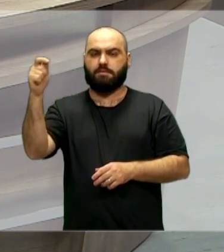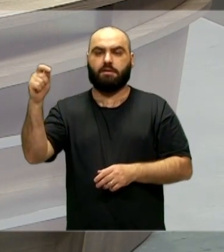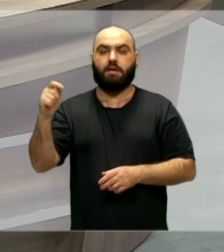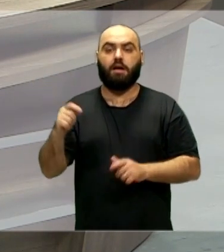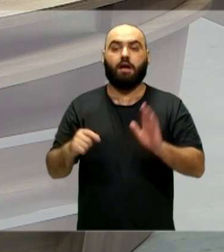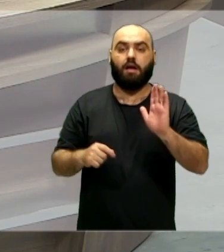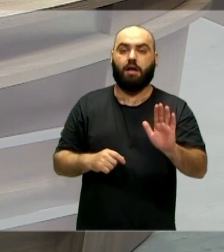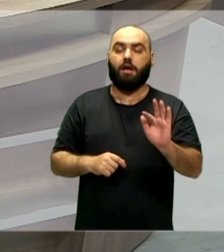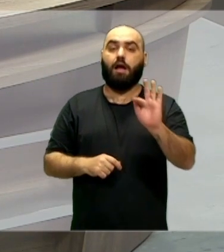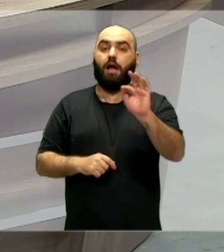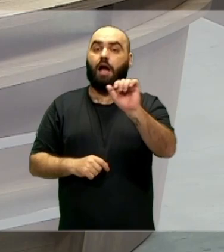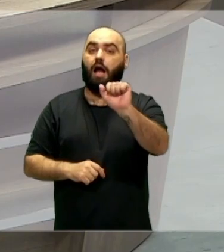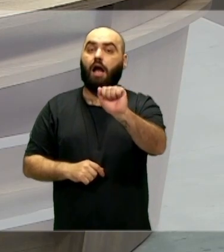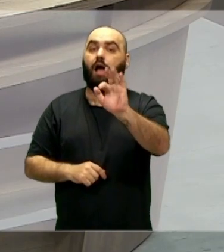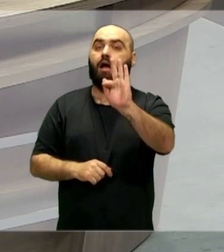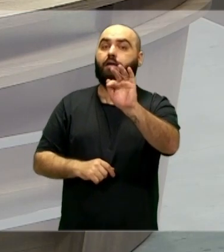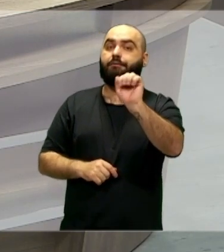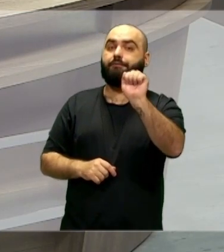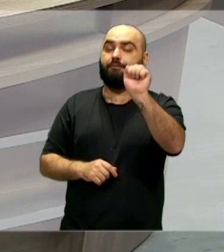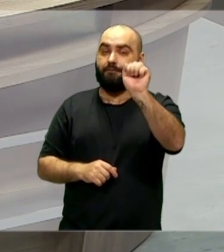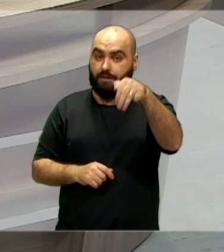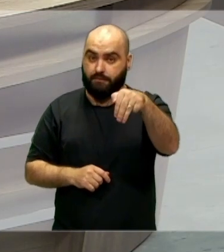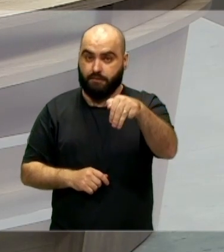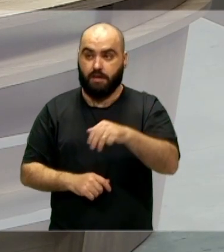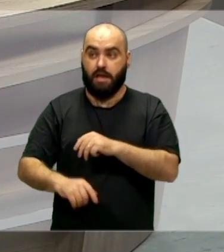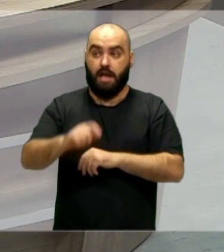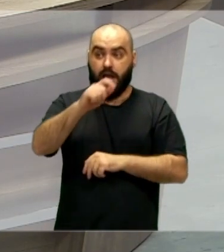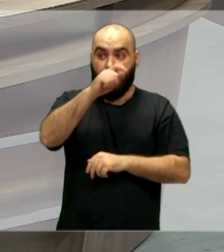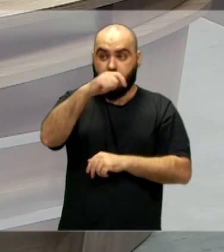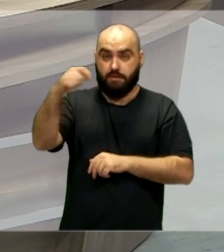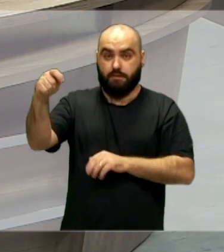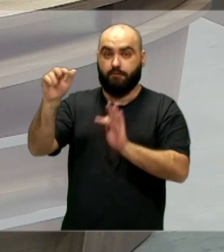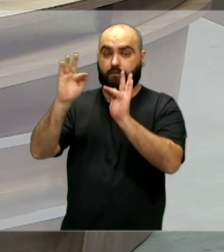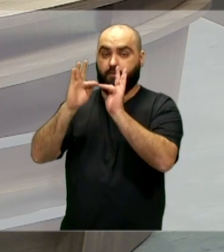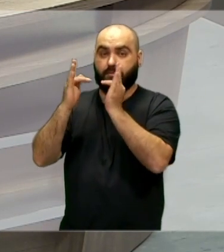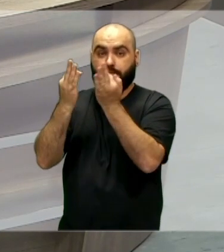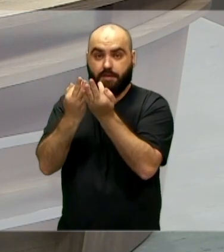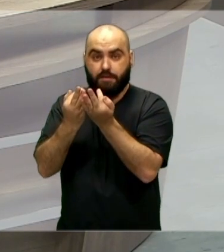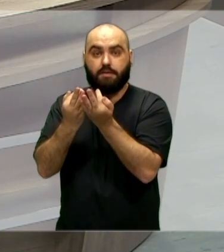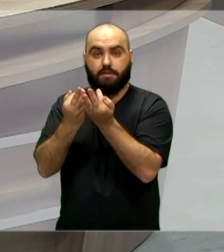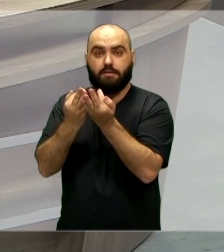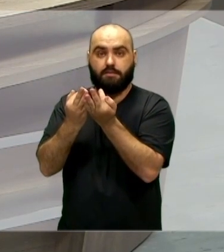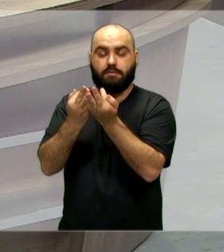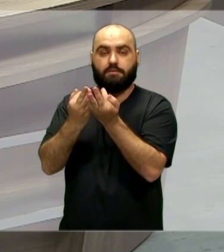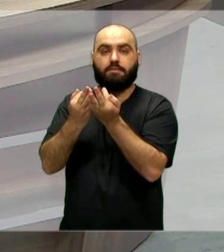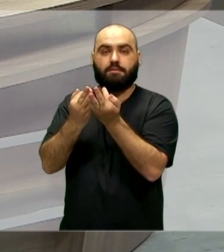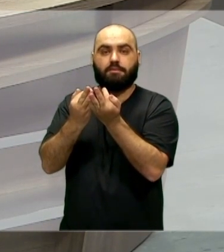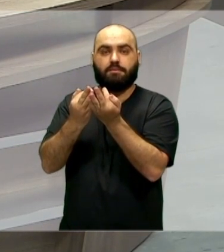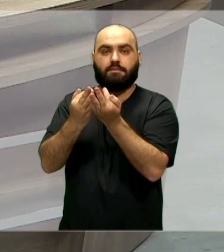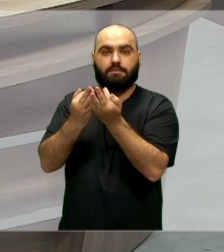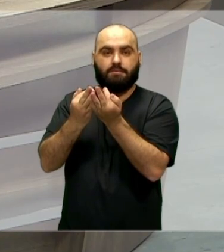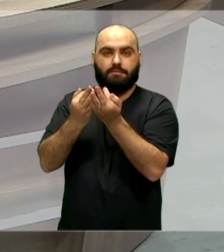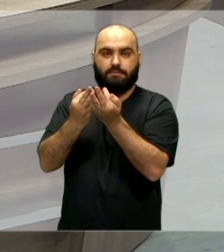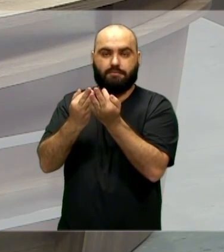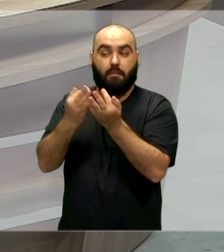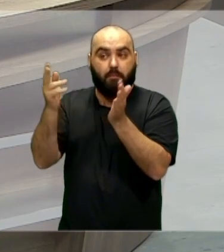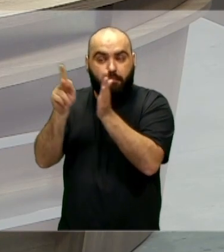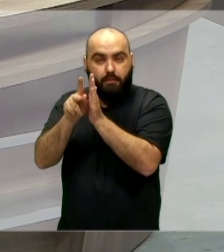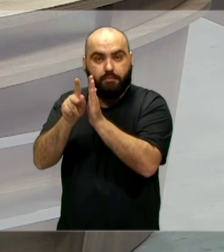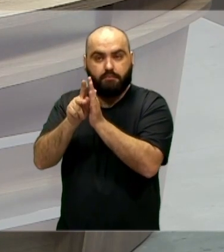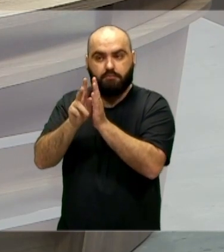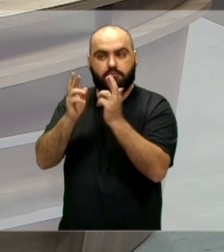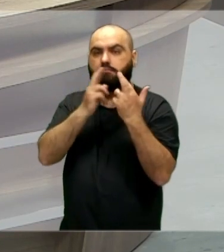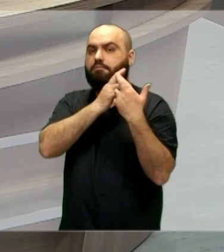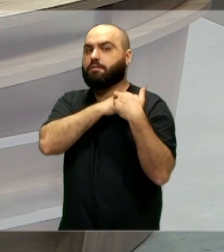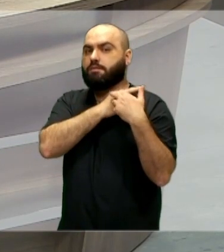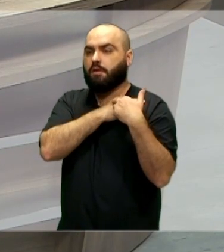Tem a AFAM em Balneário a também. AFAM, isso. Isso, que é a Associação das Famílias pela Diversidade, a AFAM Diverso o nome, que também fica responsável por